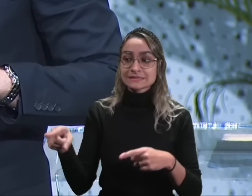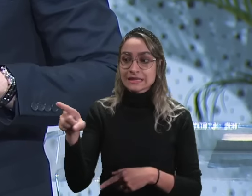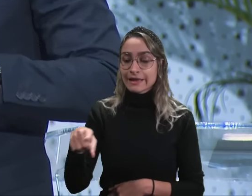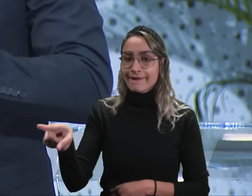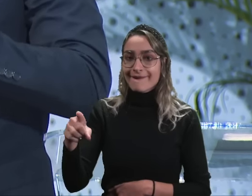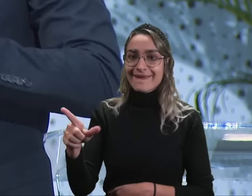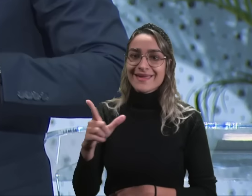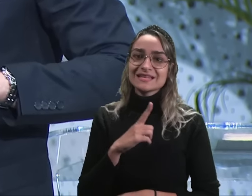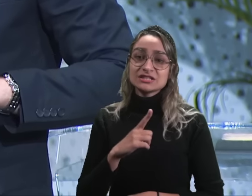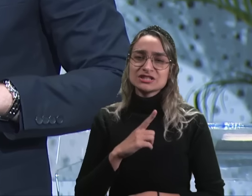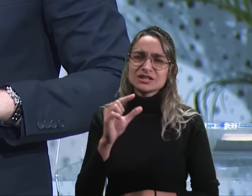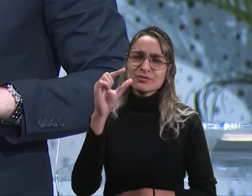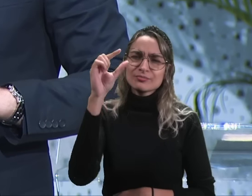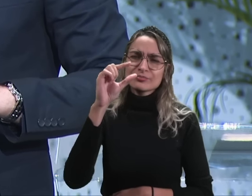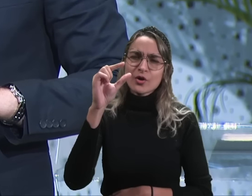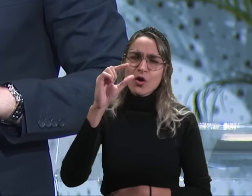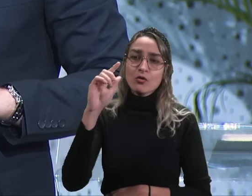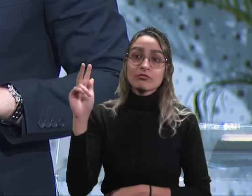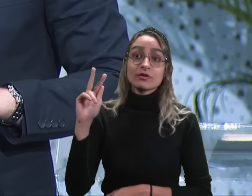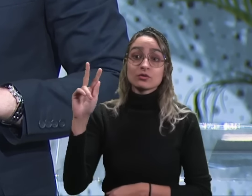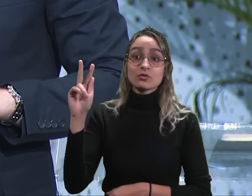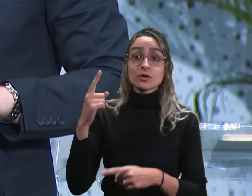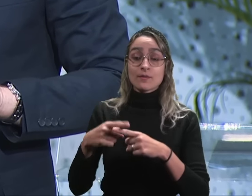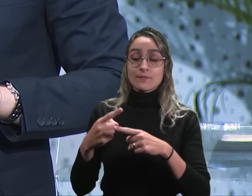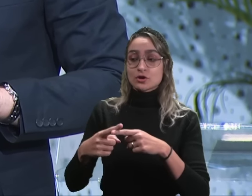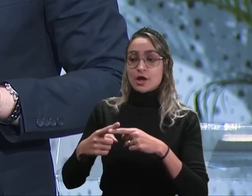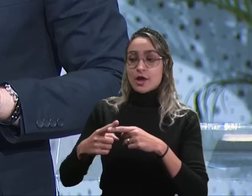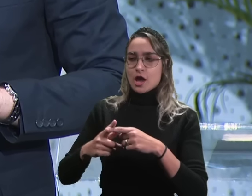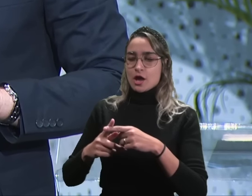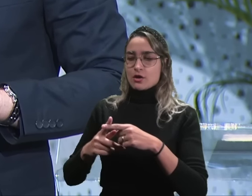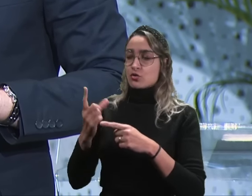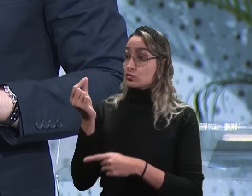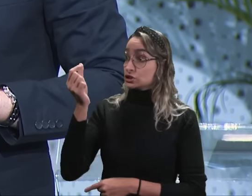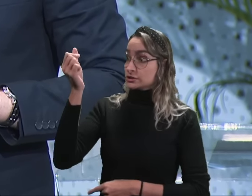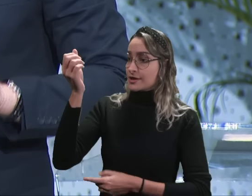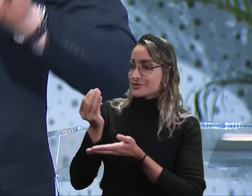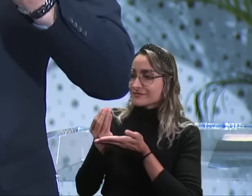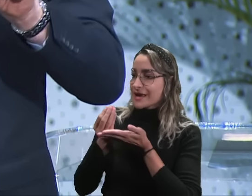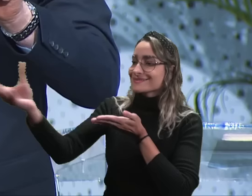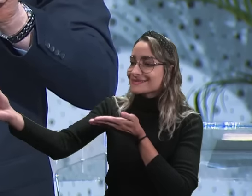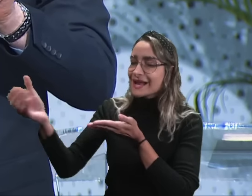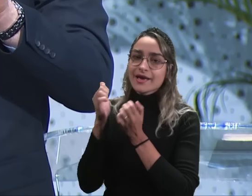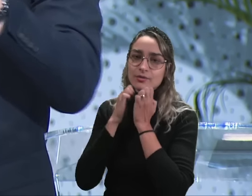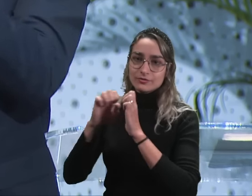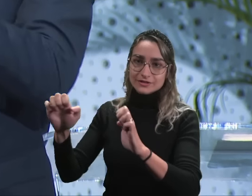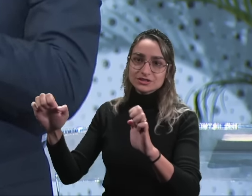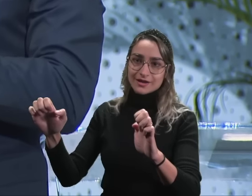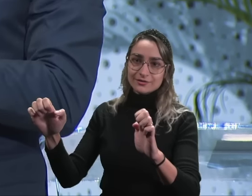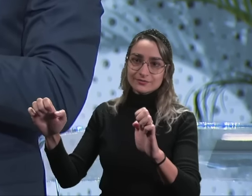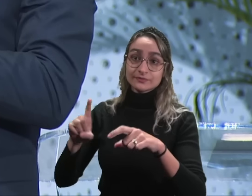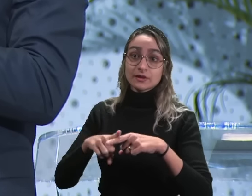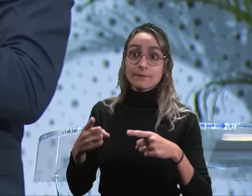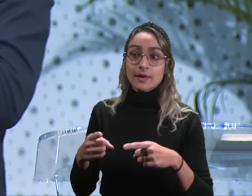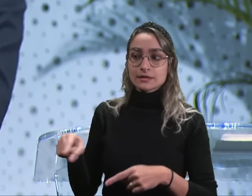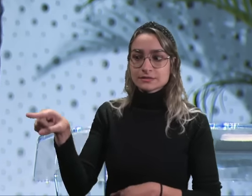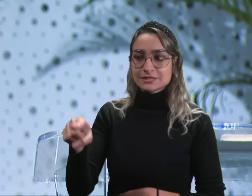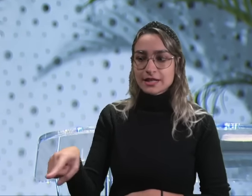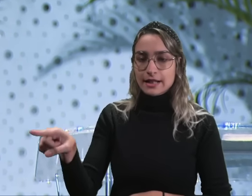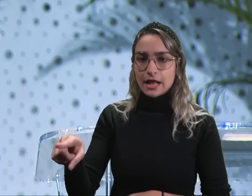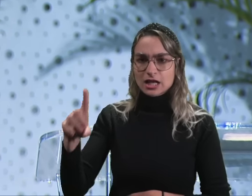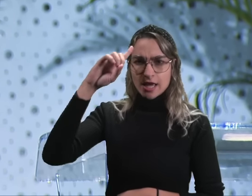2 kg de farinha aquelas outras coisas que ela havia pedido ela não sabia disso foi naquele dia que ele revelou para ela